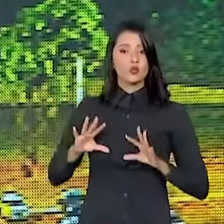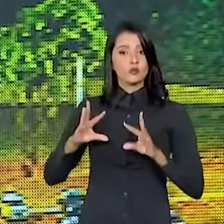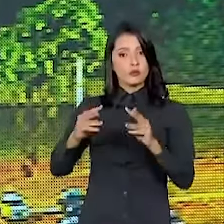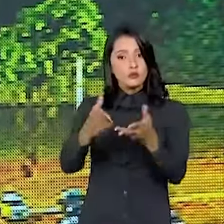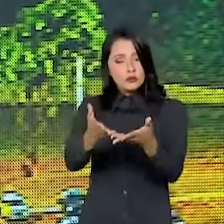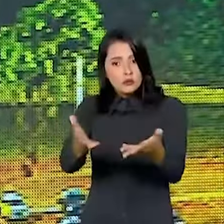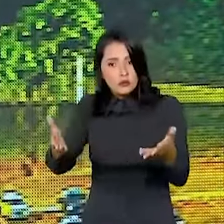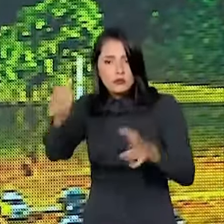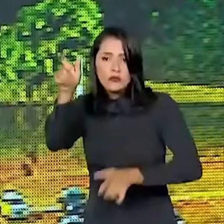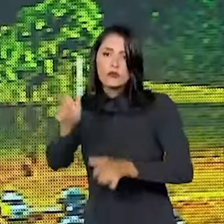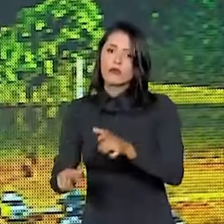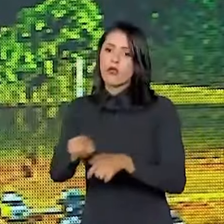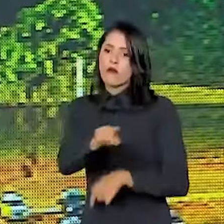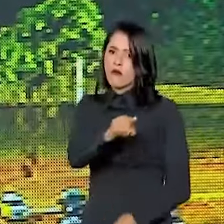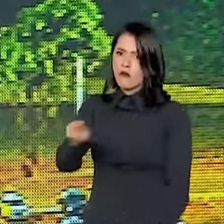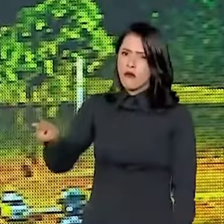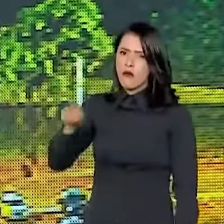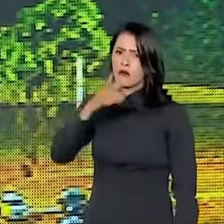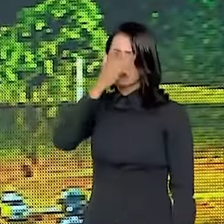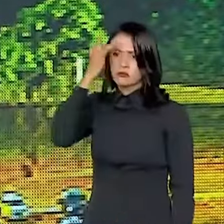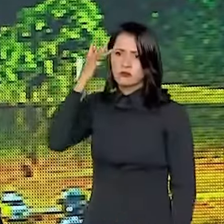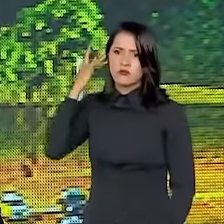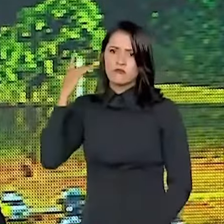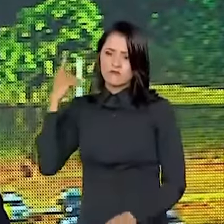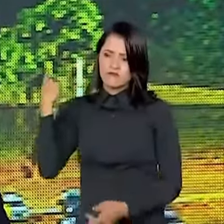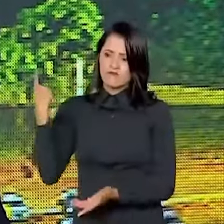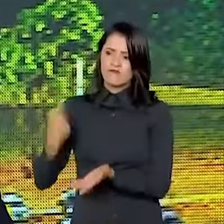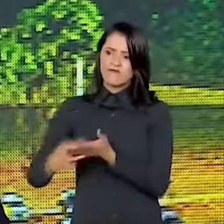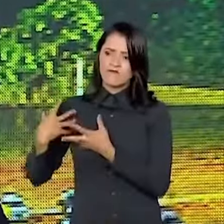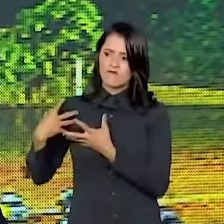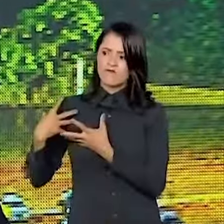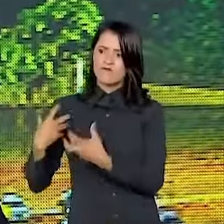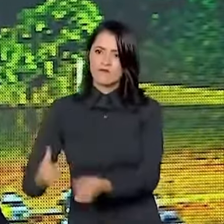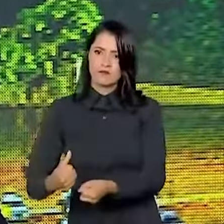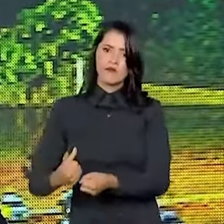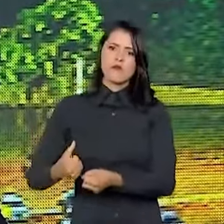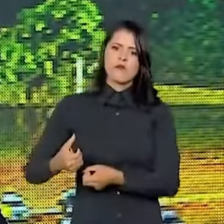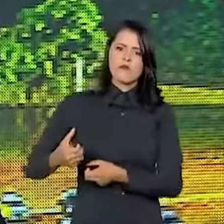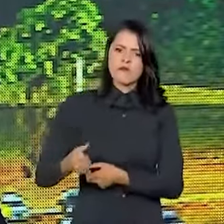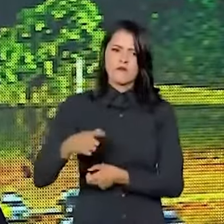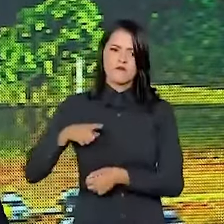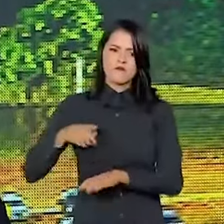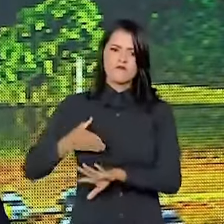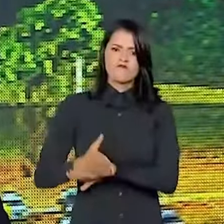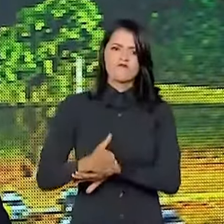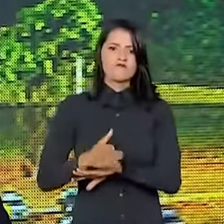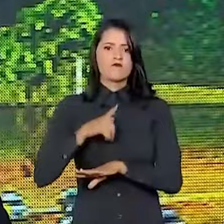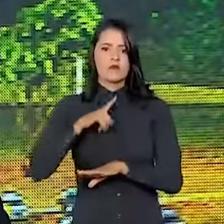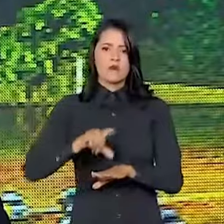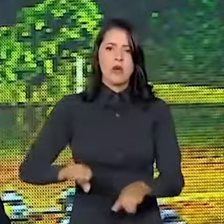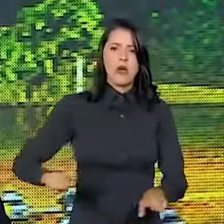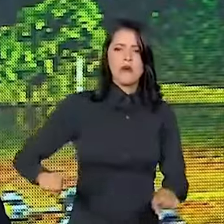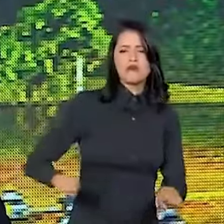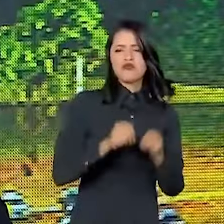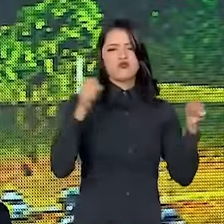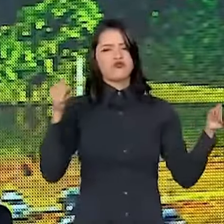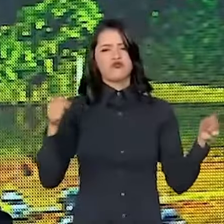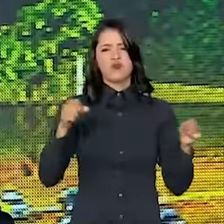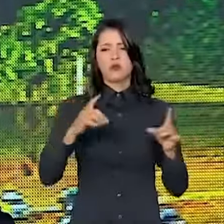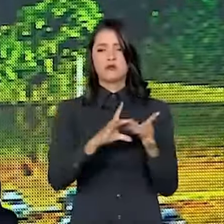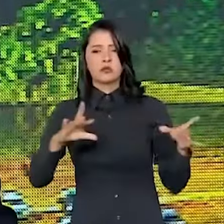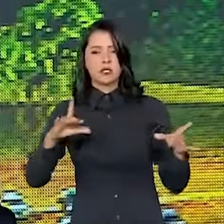todos, aqueles que pactuaram covardemente com a quebra da democracia